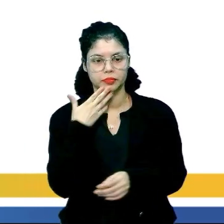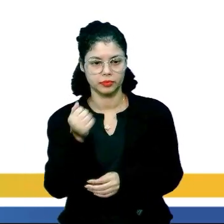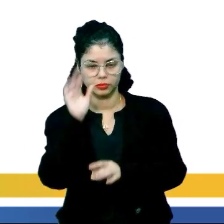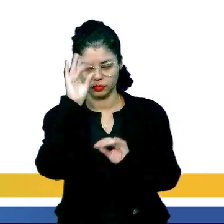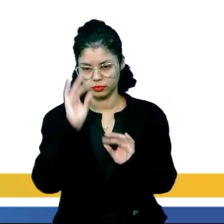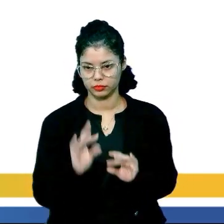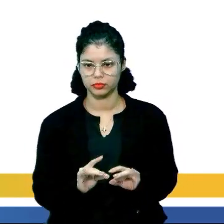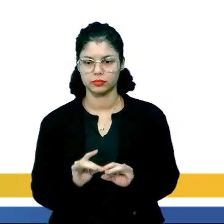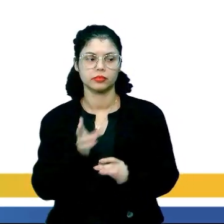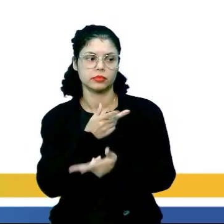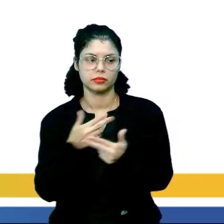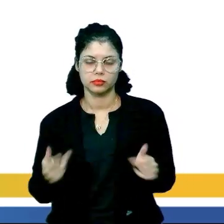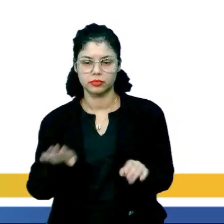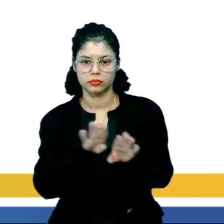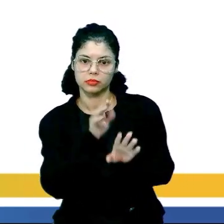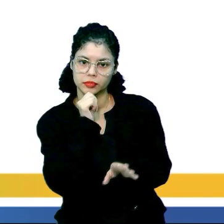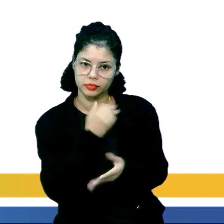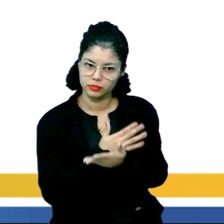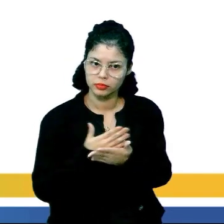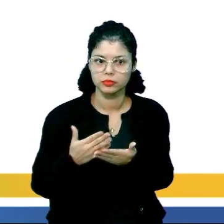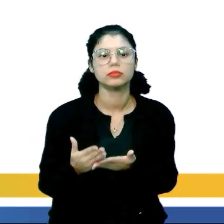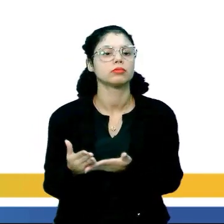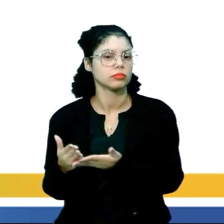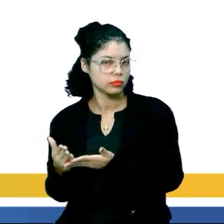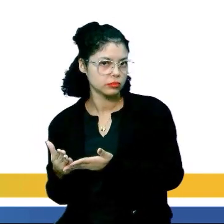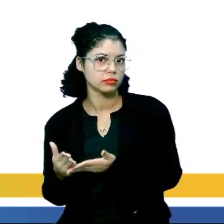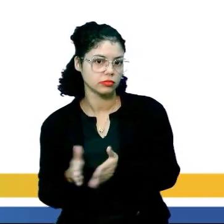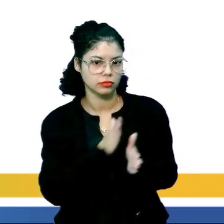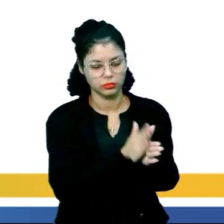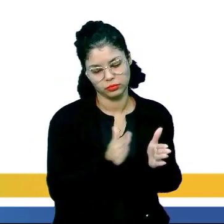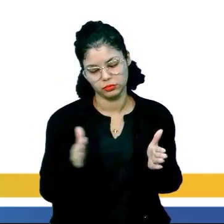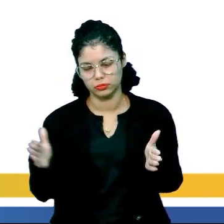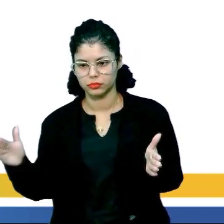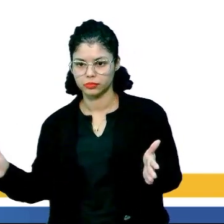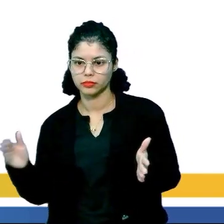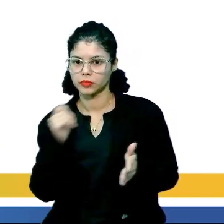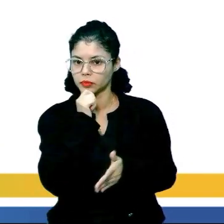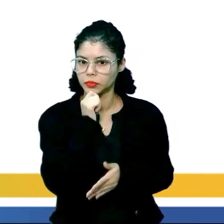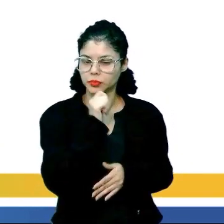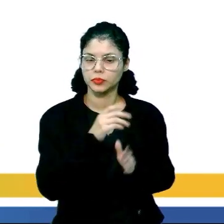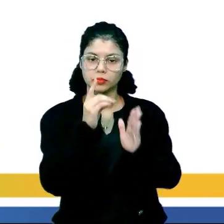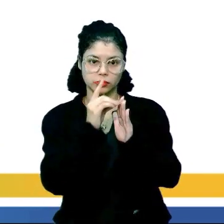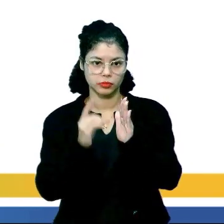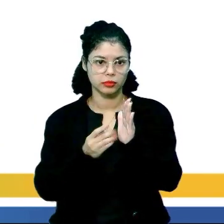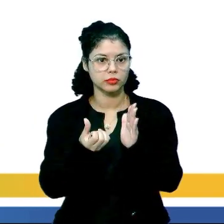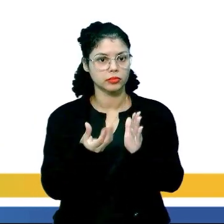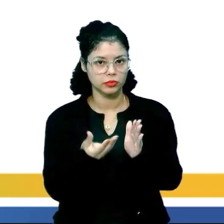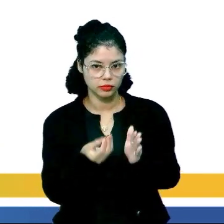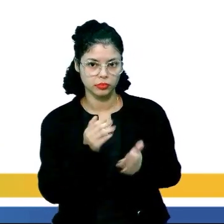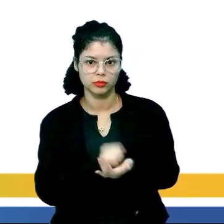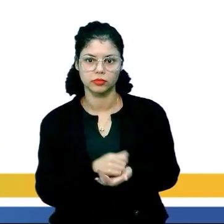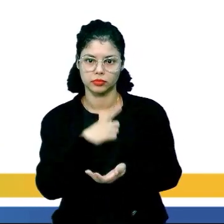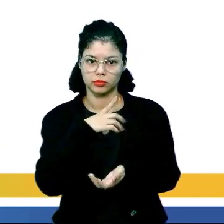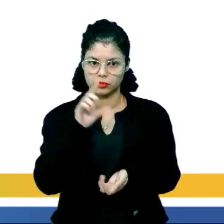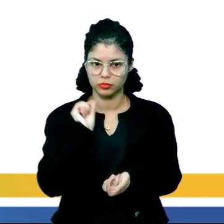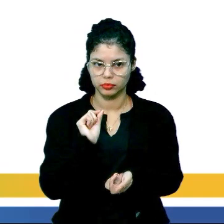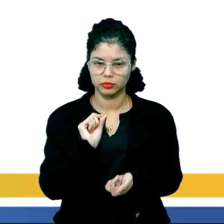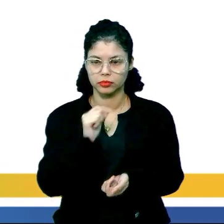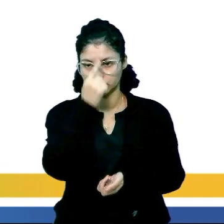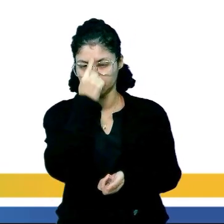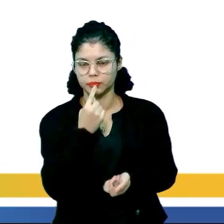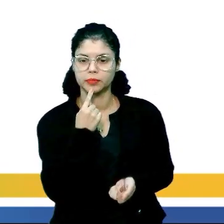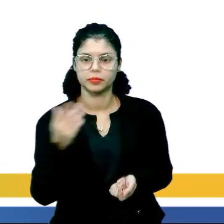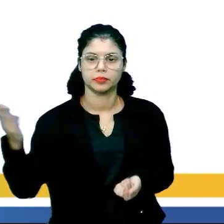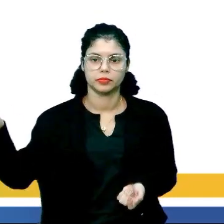computadores, essas coisas começam a estar na ordem do dia aí na década de 60. Então nós temos aí na nossa